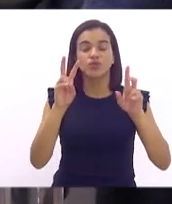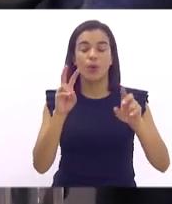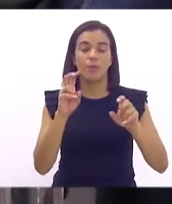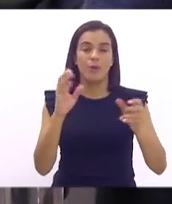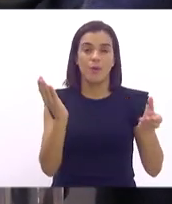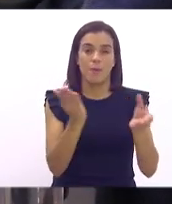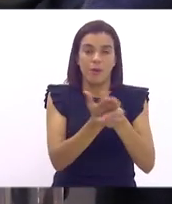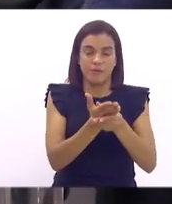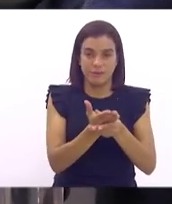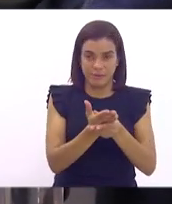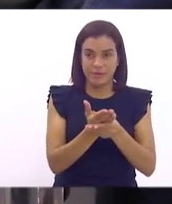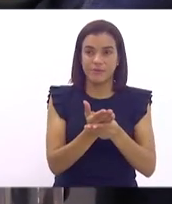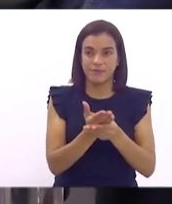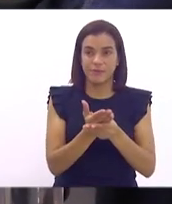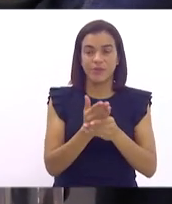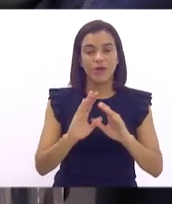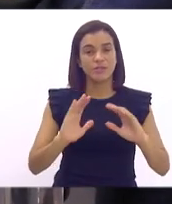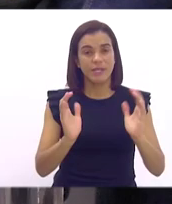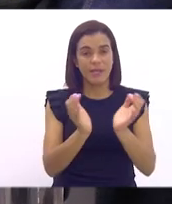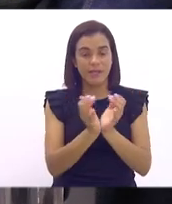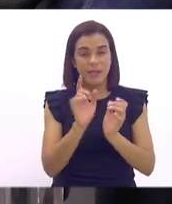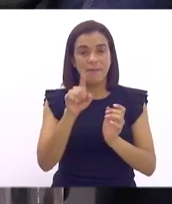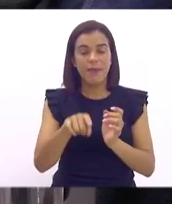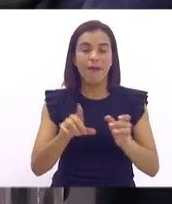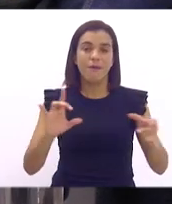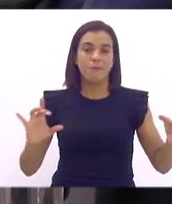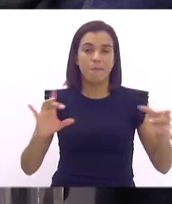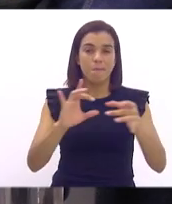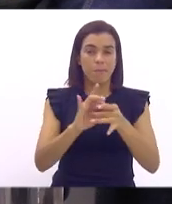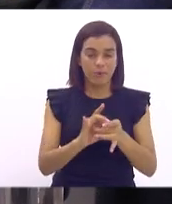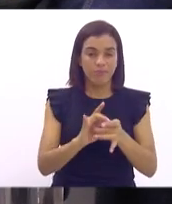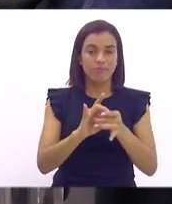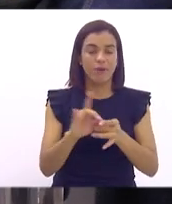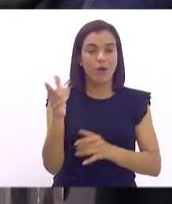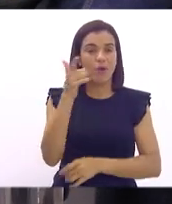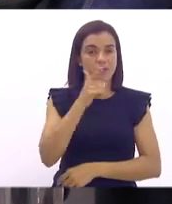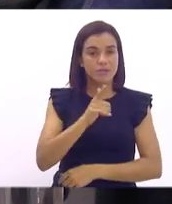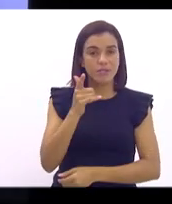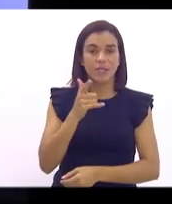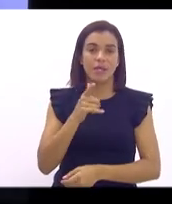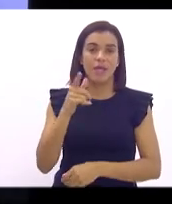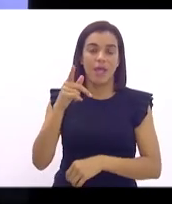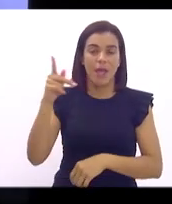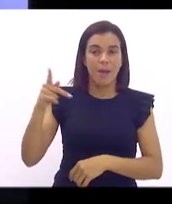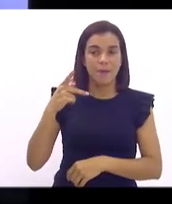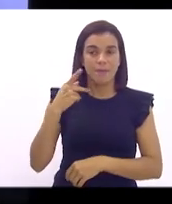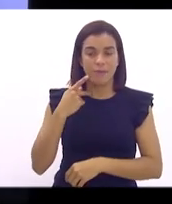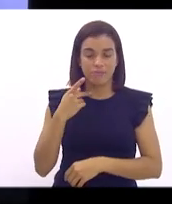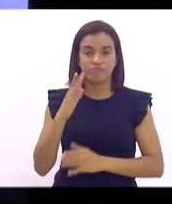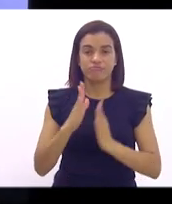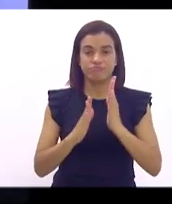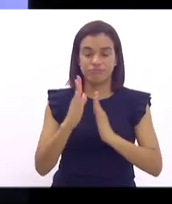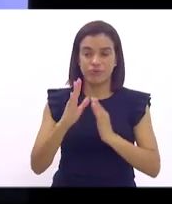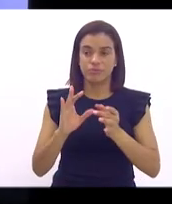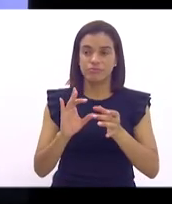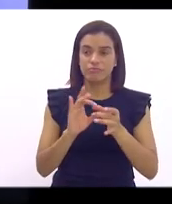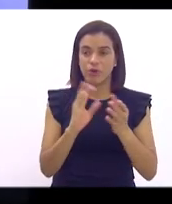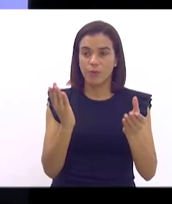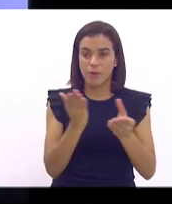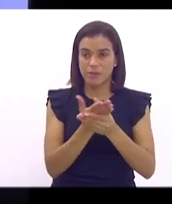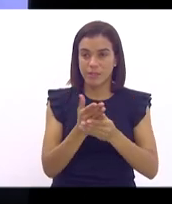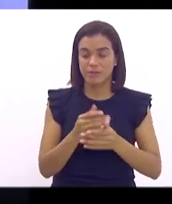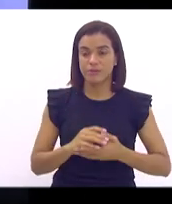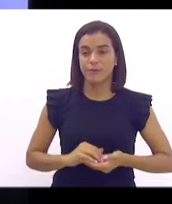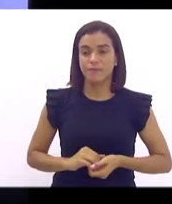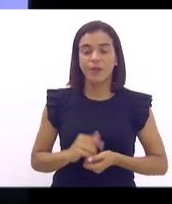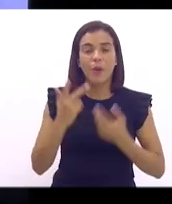nossa equipe jurídica funciona como uma ponte para que essa vítima acesse a promotoria de justiça onde corre o processo. Então, é